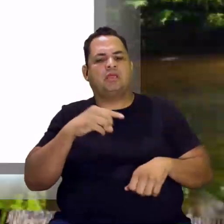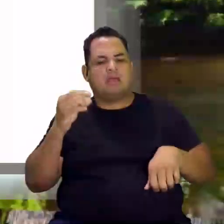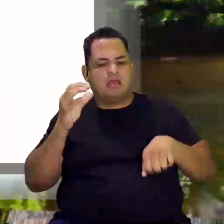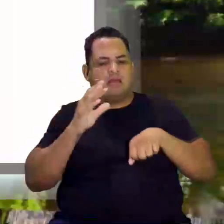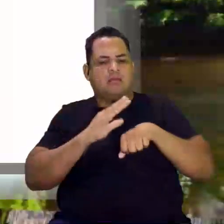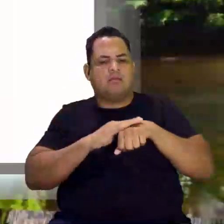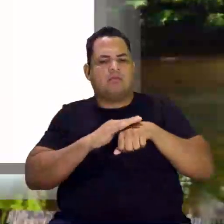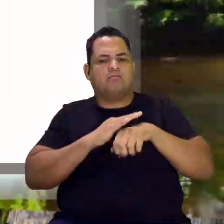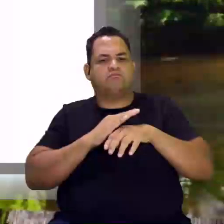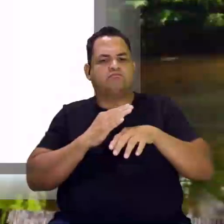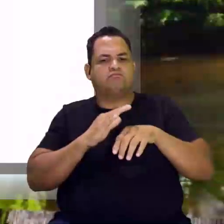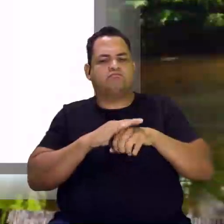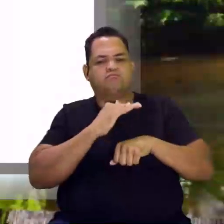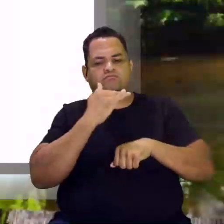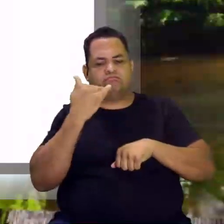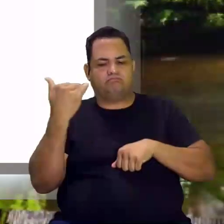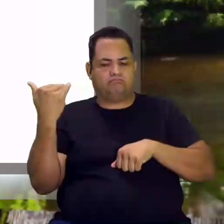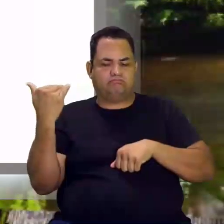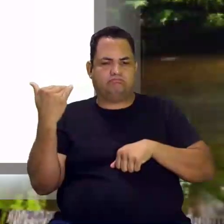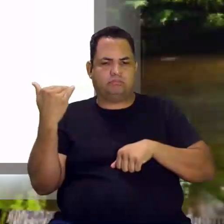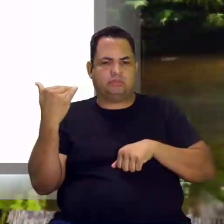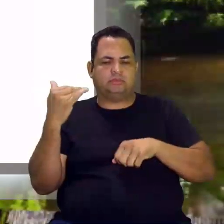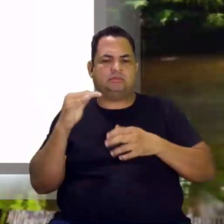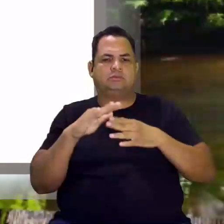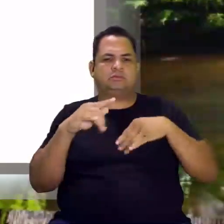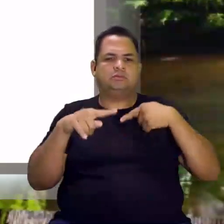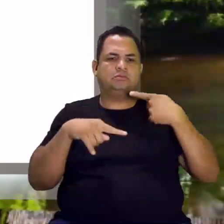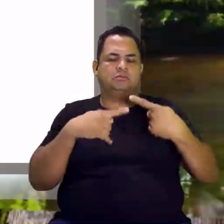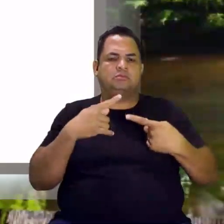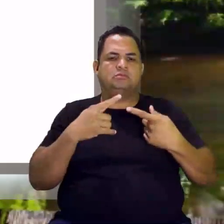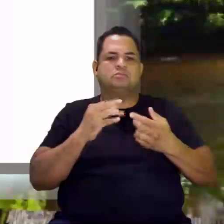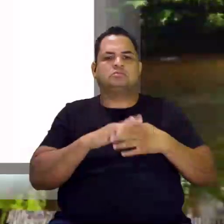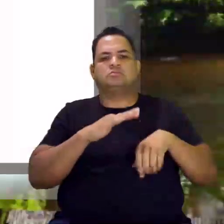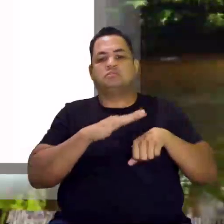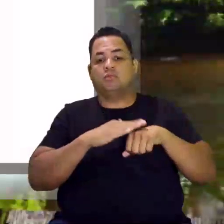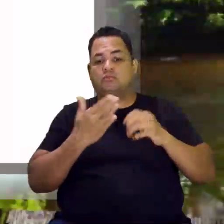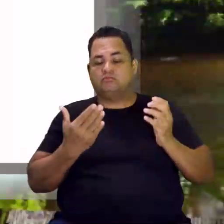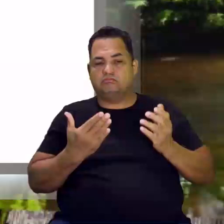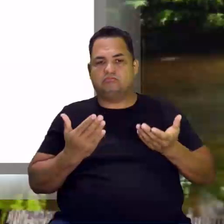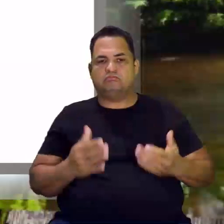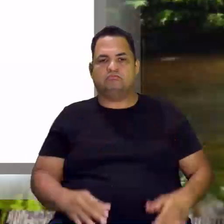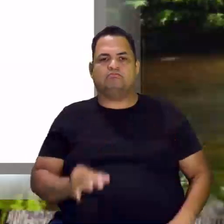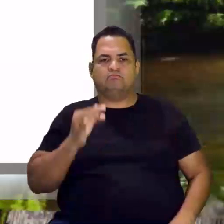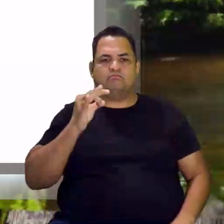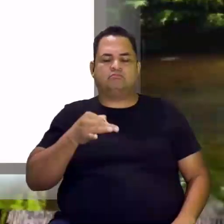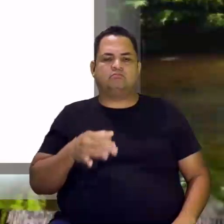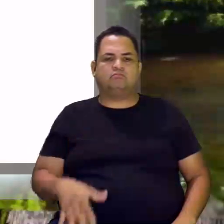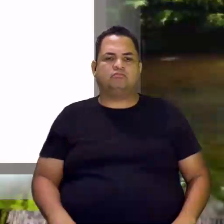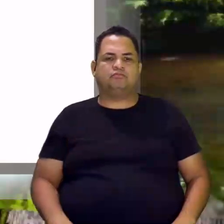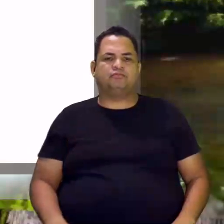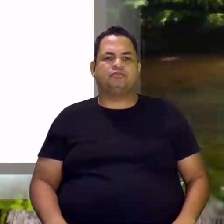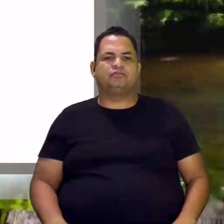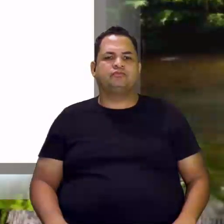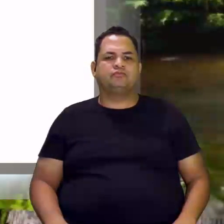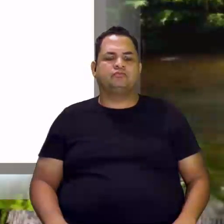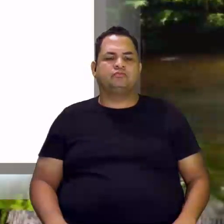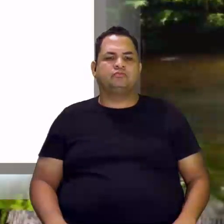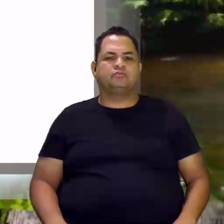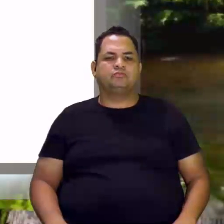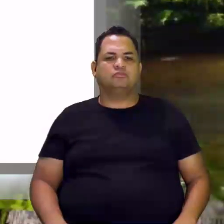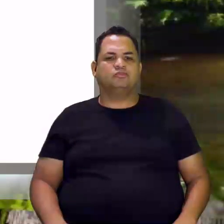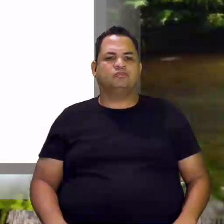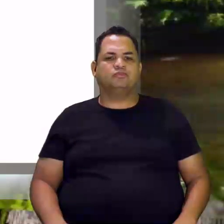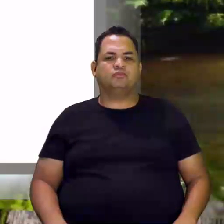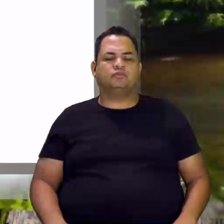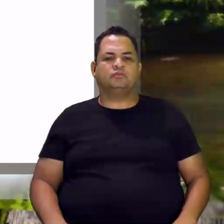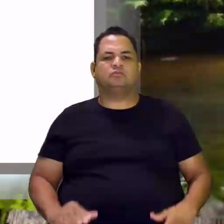grande parte da população. Sim, tá? Trazendo as doenças, certo? E aí,